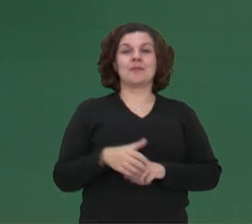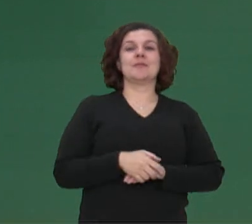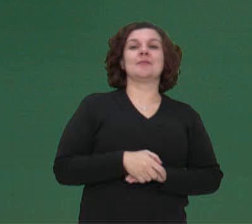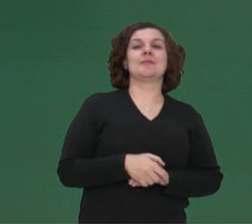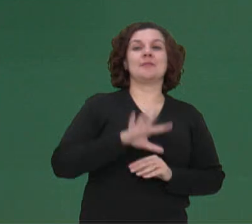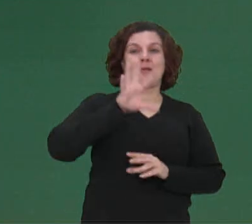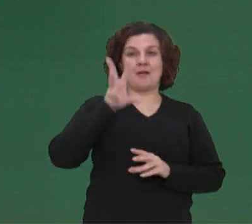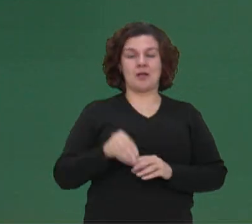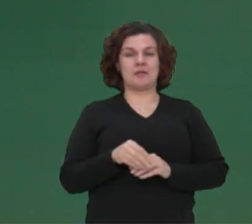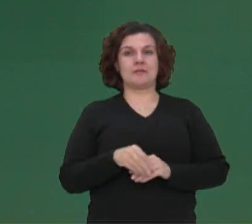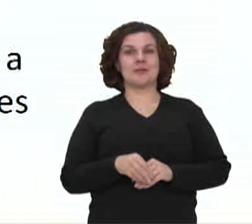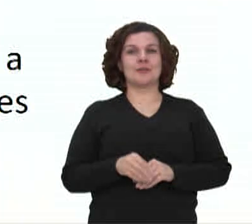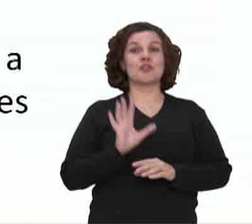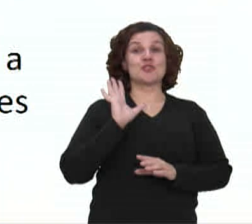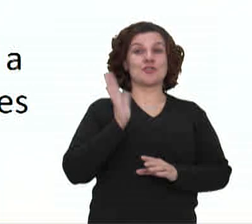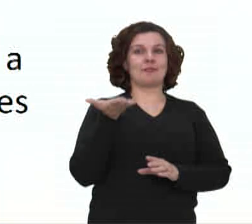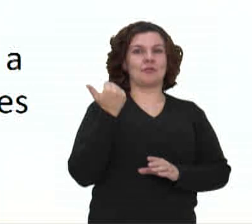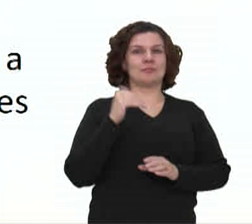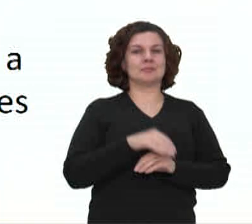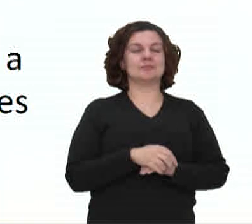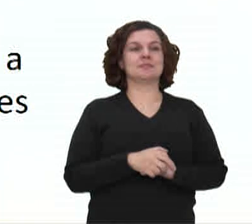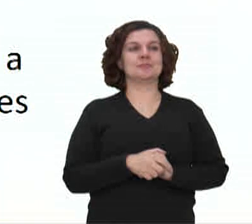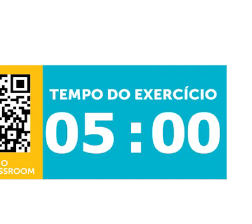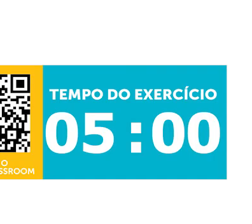lembra tudo que eu falei e já voltamos.